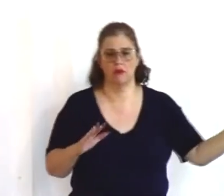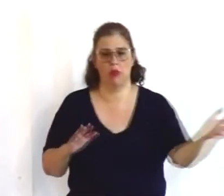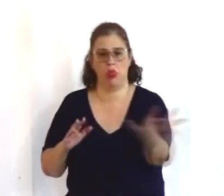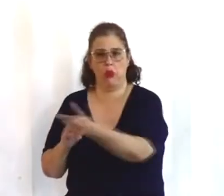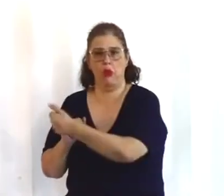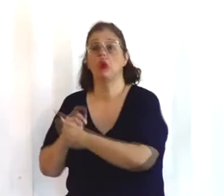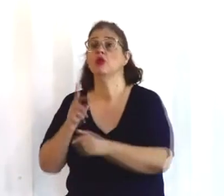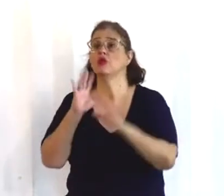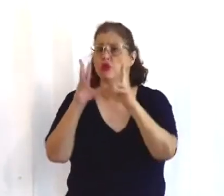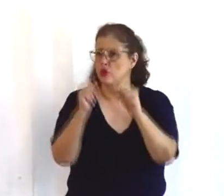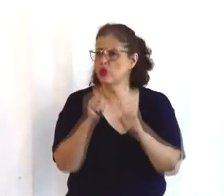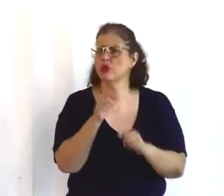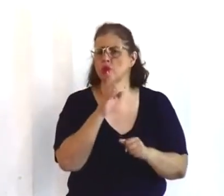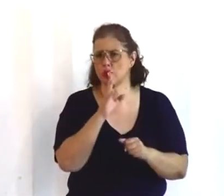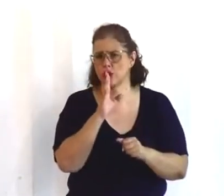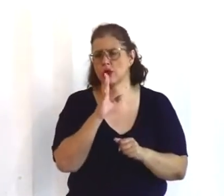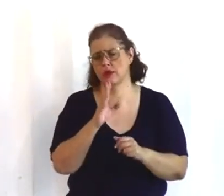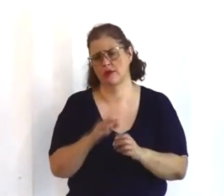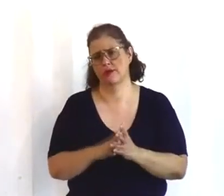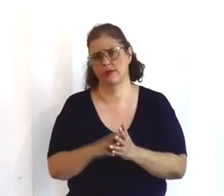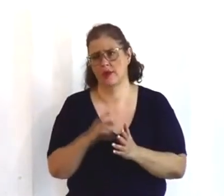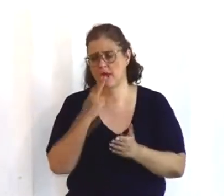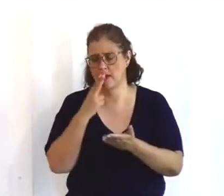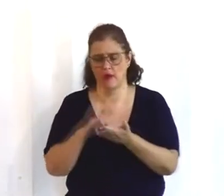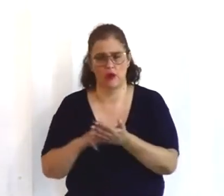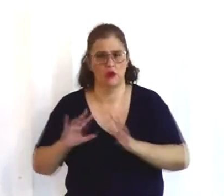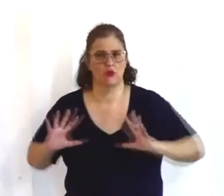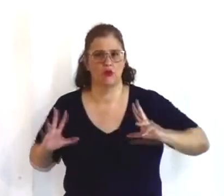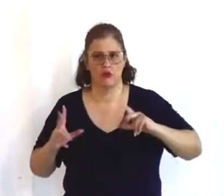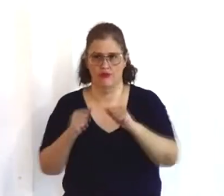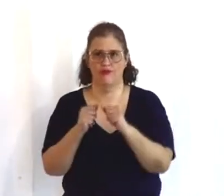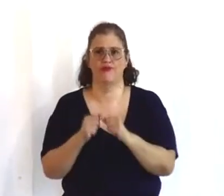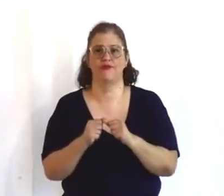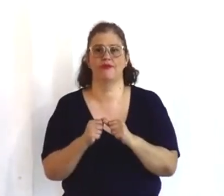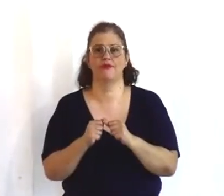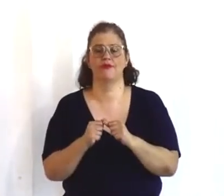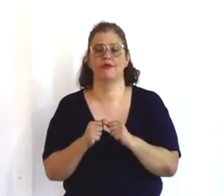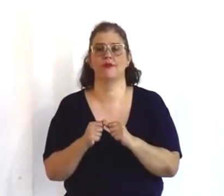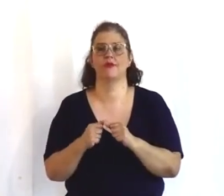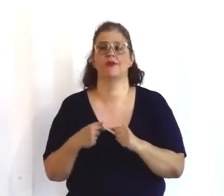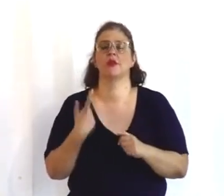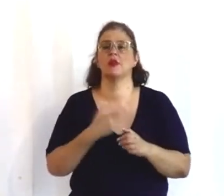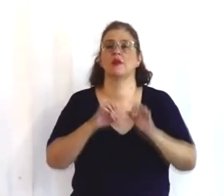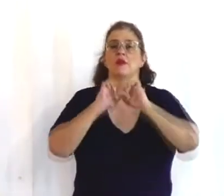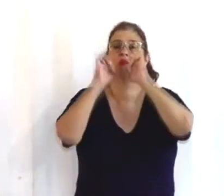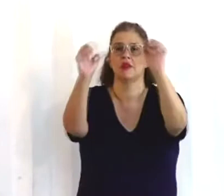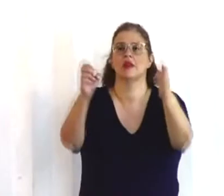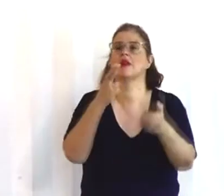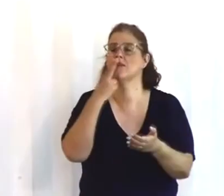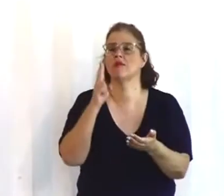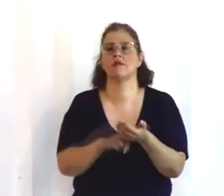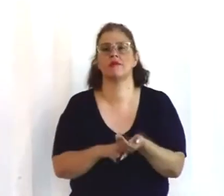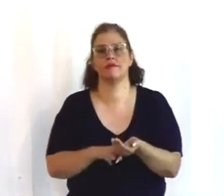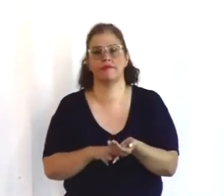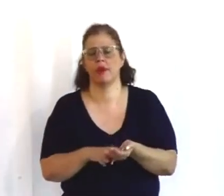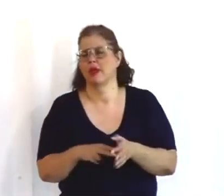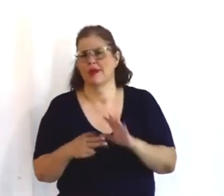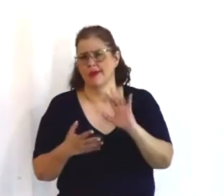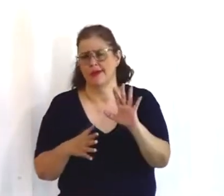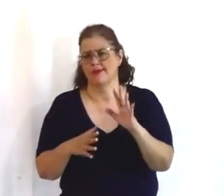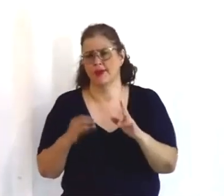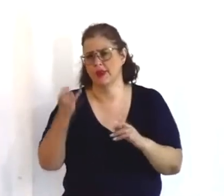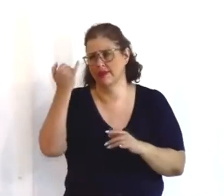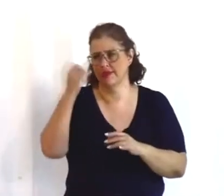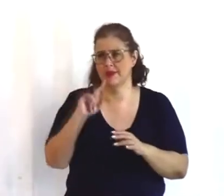dias. Temos lições para a nossa igreja hoje, nas 7 cartas. Nós não trabalhamos com a ideia de cada